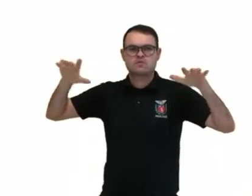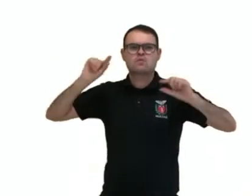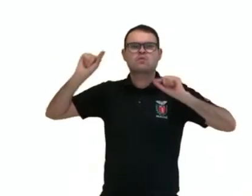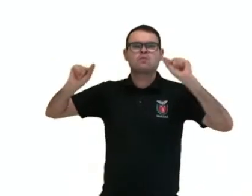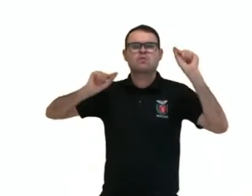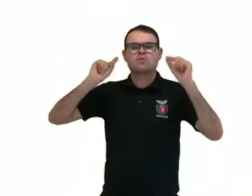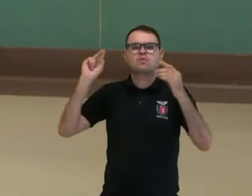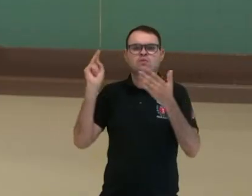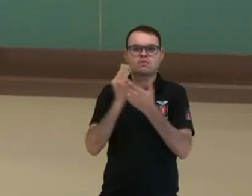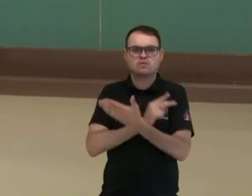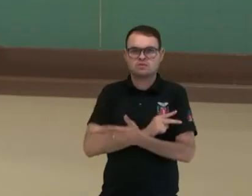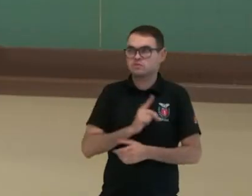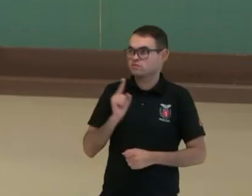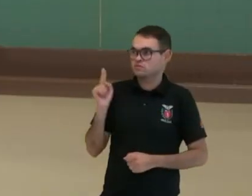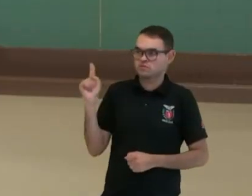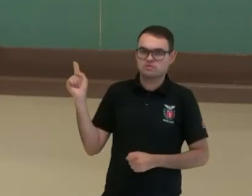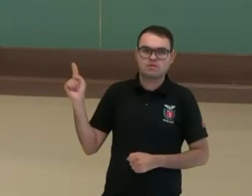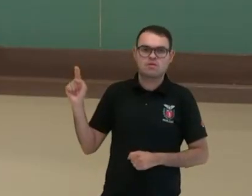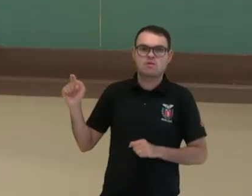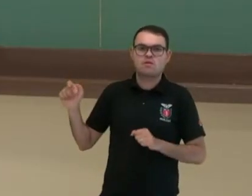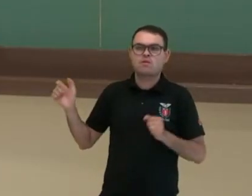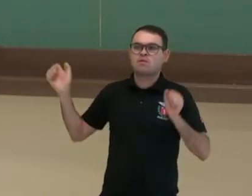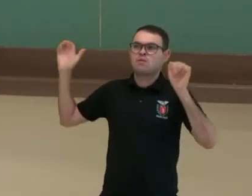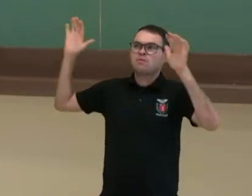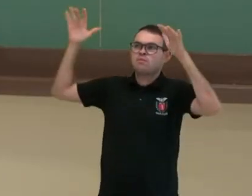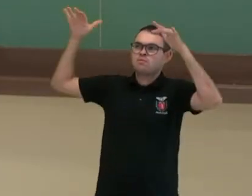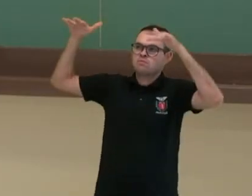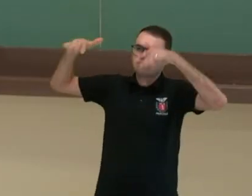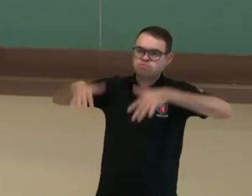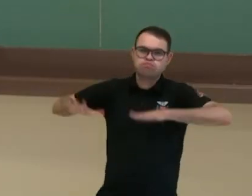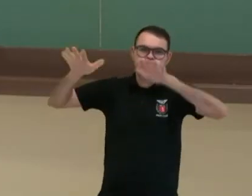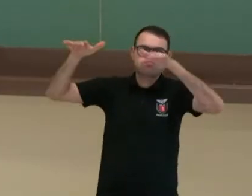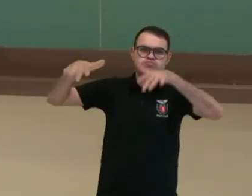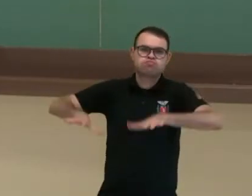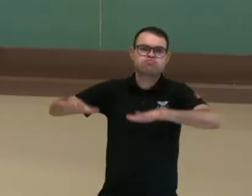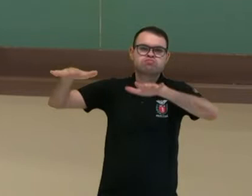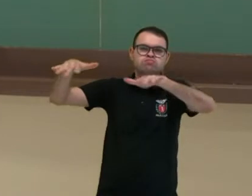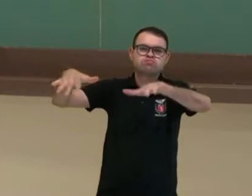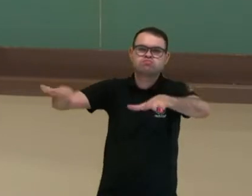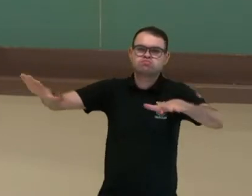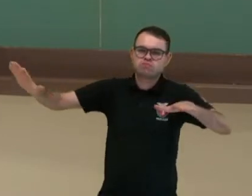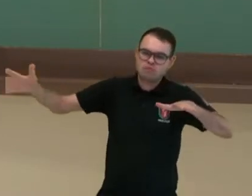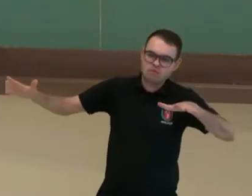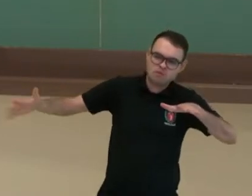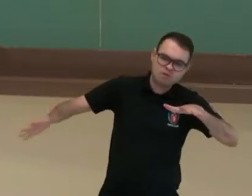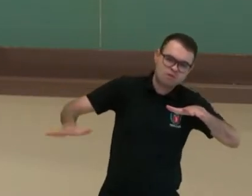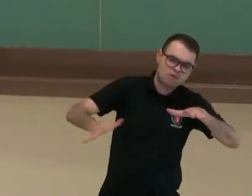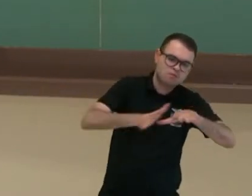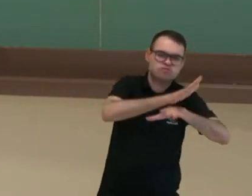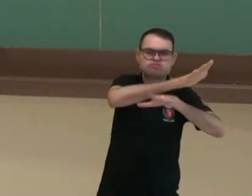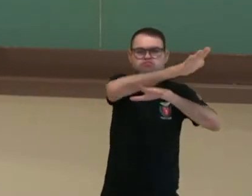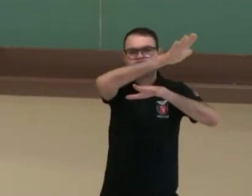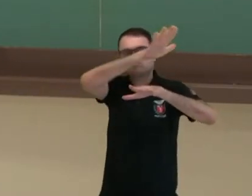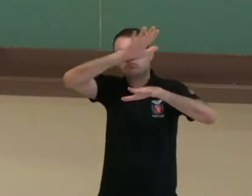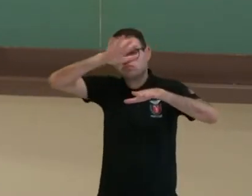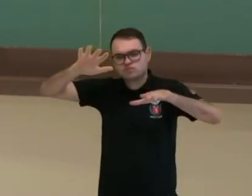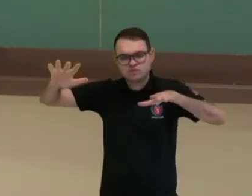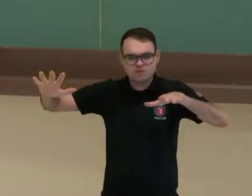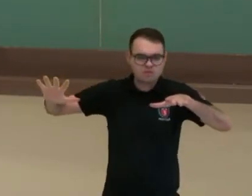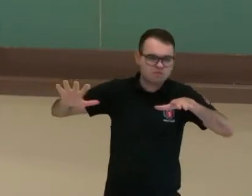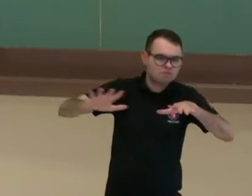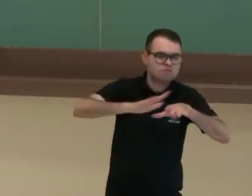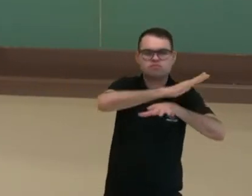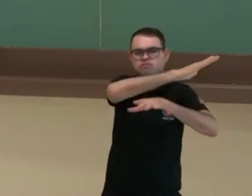aconteceu. Grandes ondas chegaram até as construções. Então invadiu essa água